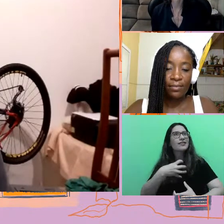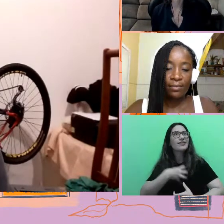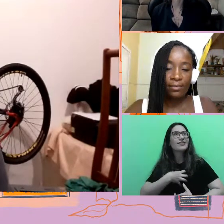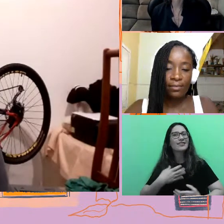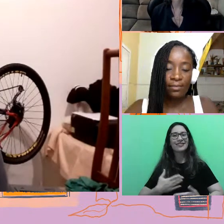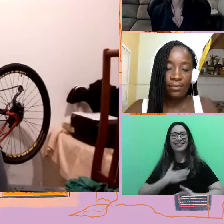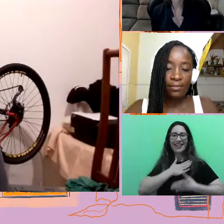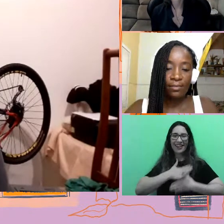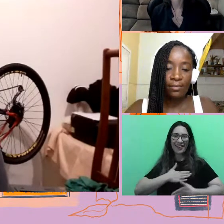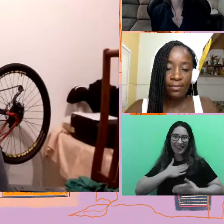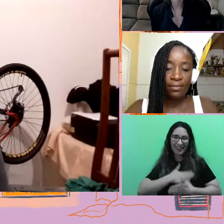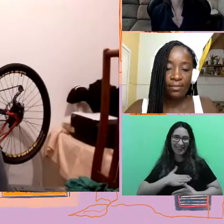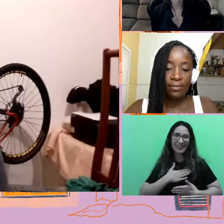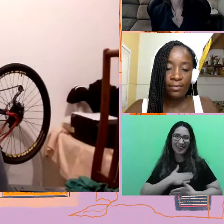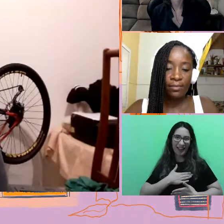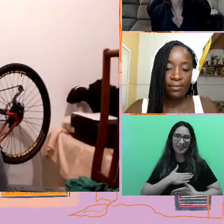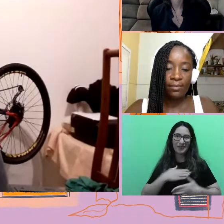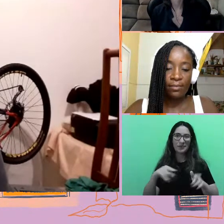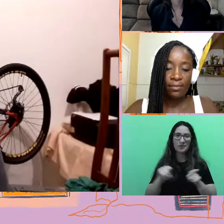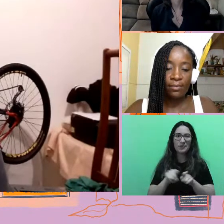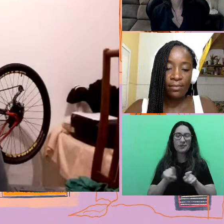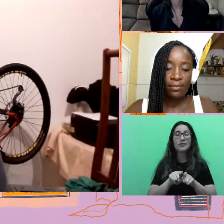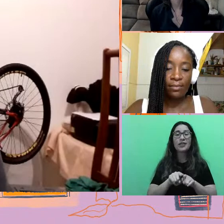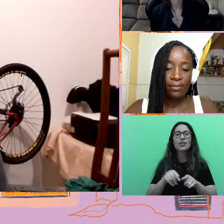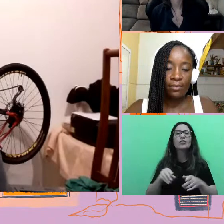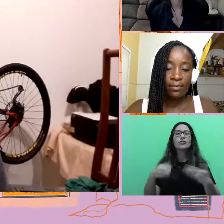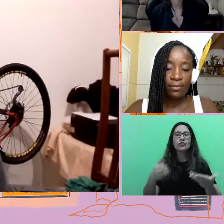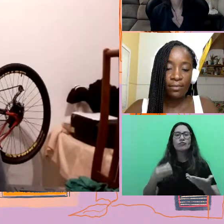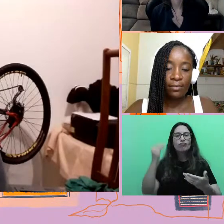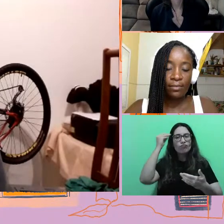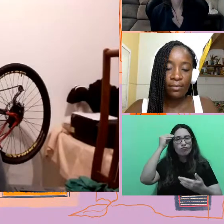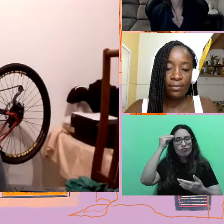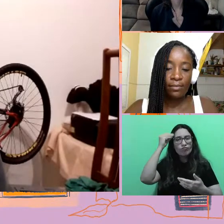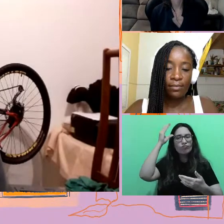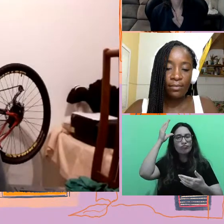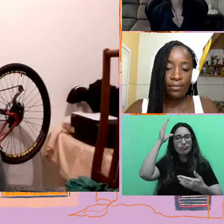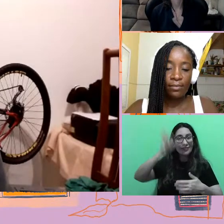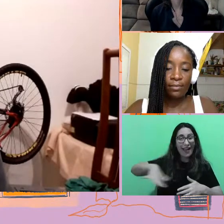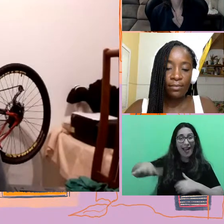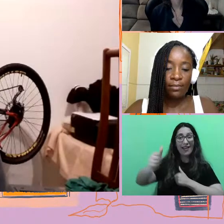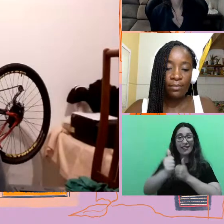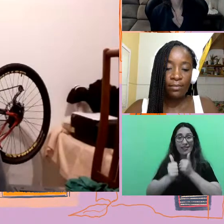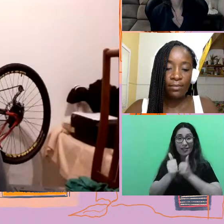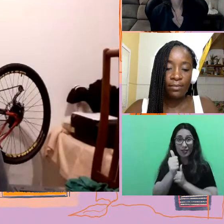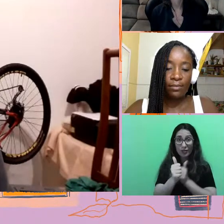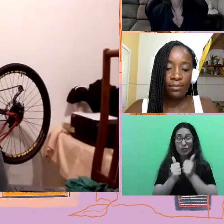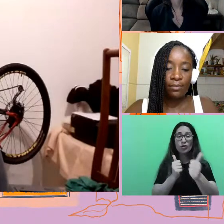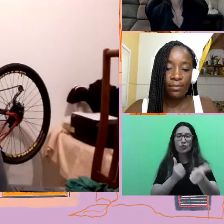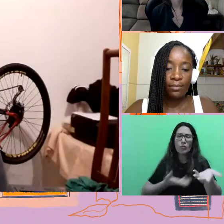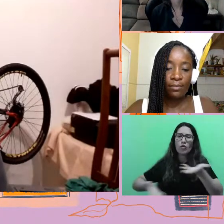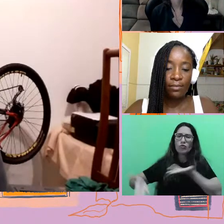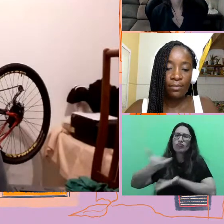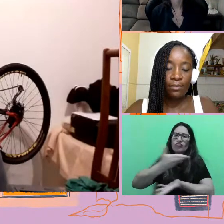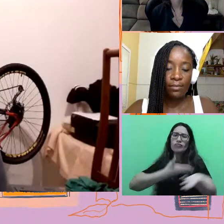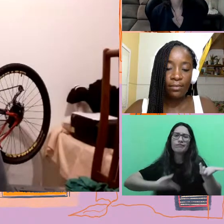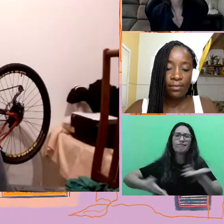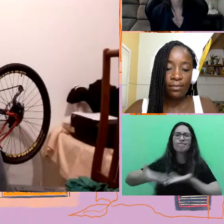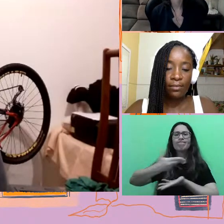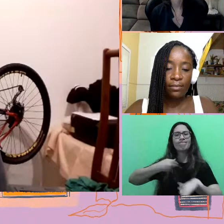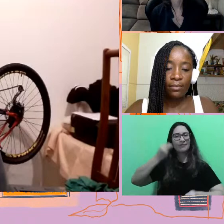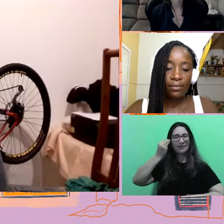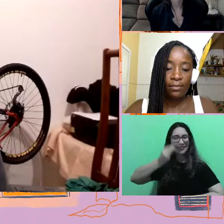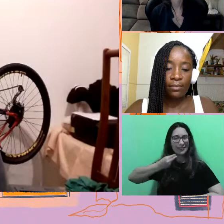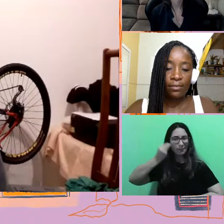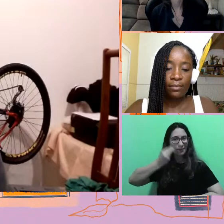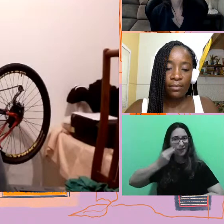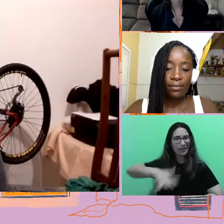realizada, né? Poder dar um pouquinho, né, do que eu recebi dentro do esporte, né? Transmitir um pouquinho das experiências que eu vivi dentro